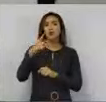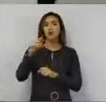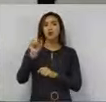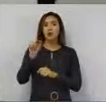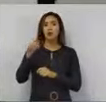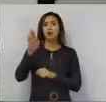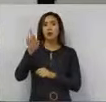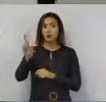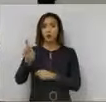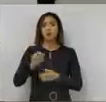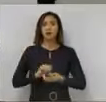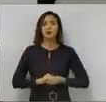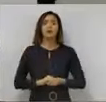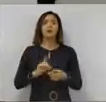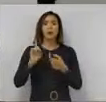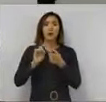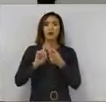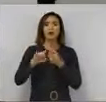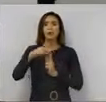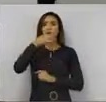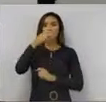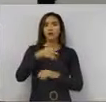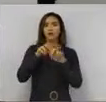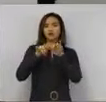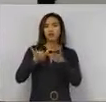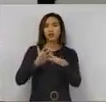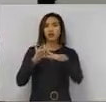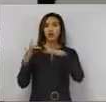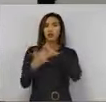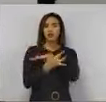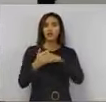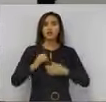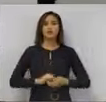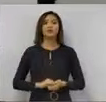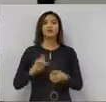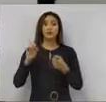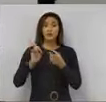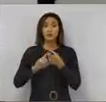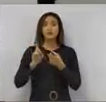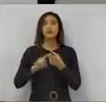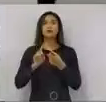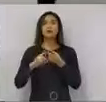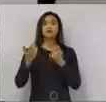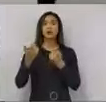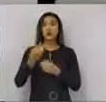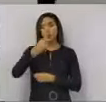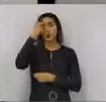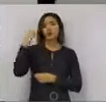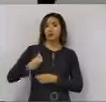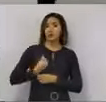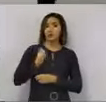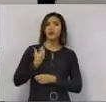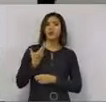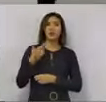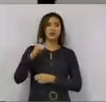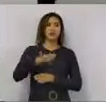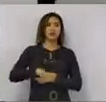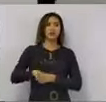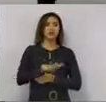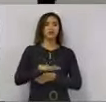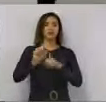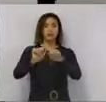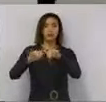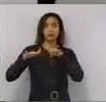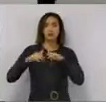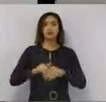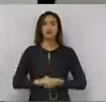prodesan@cosampa.pa.gov.br, através dos comentários das redes sociais e também do público presente fisicamente neste auditório.